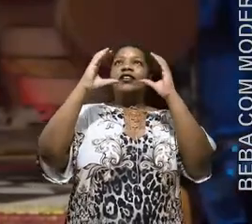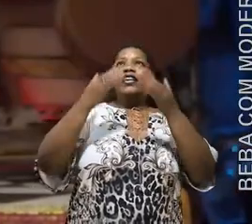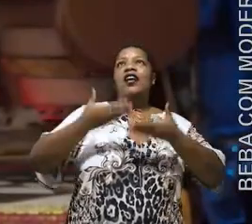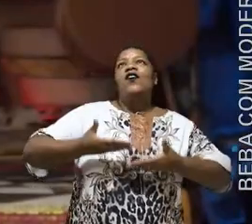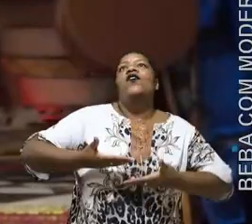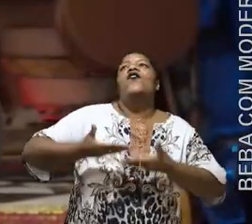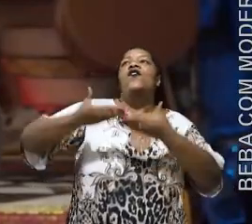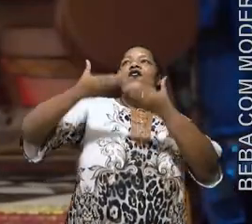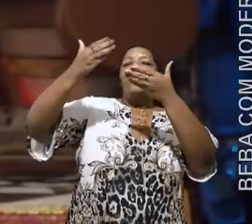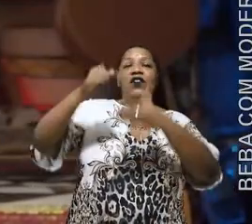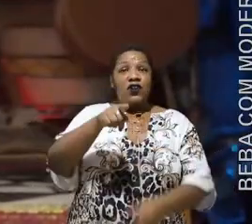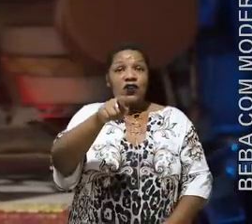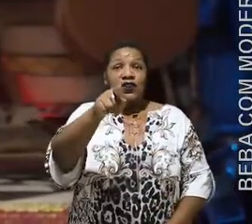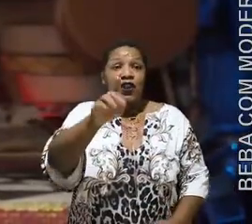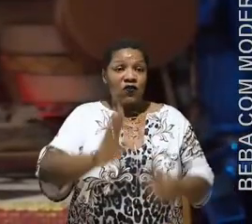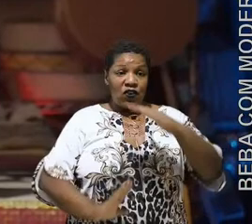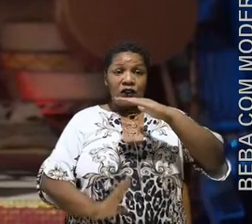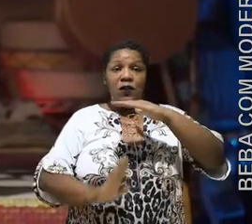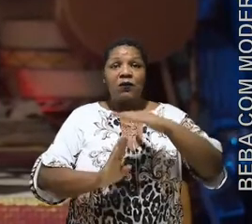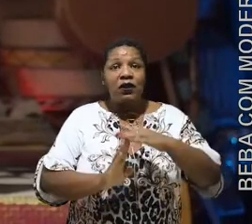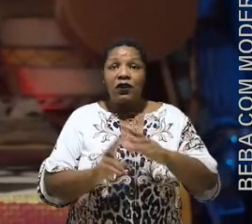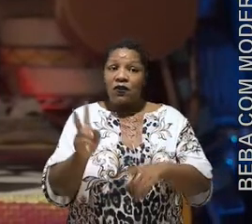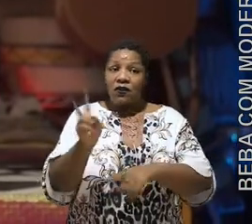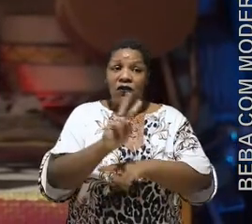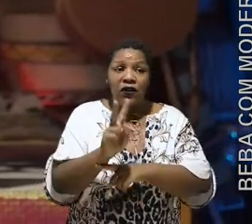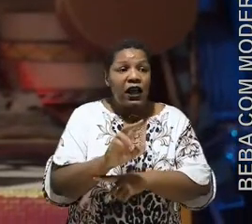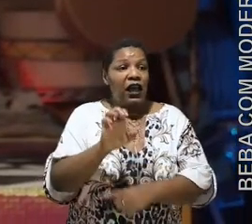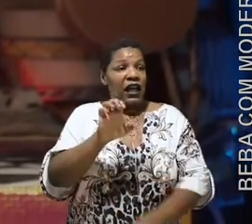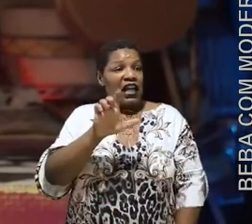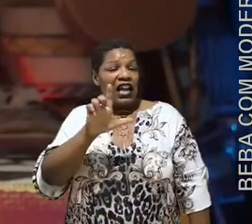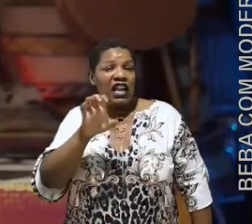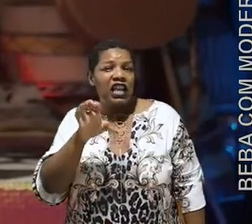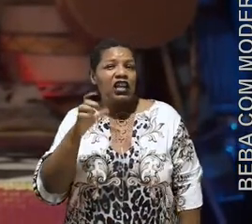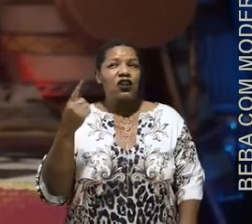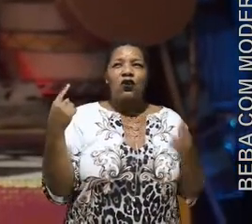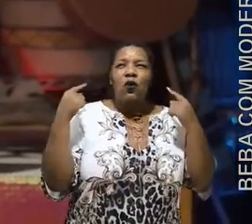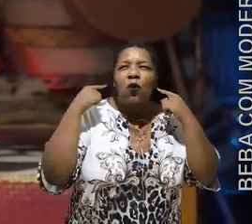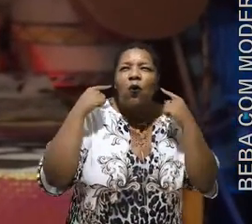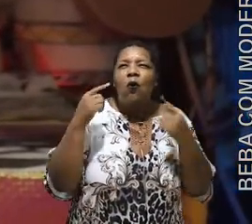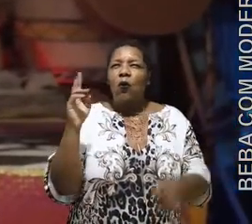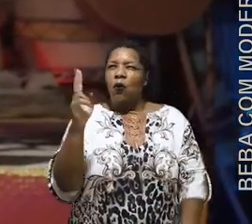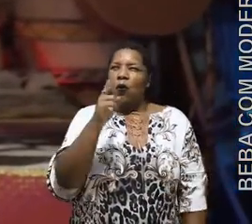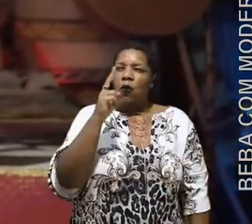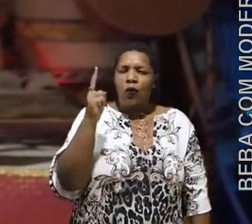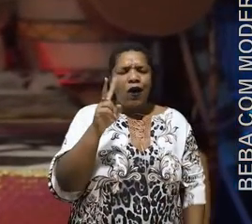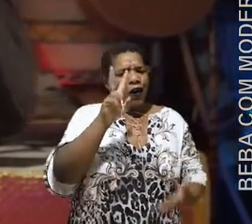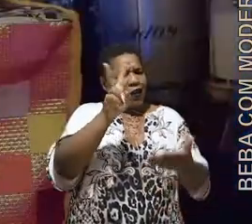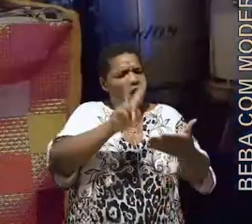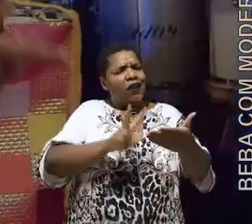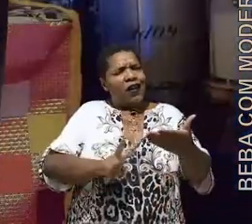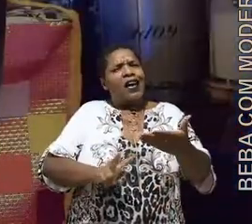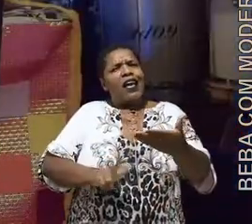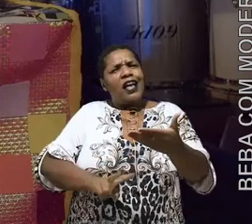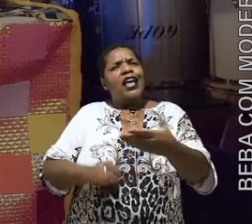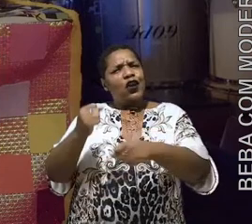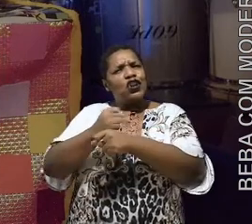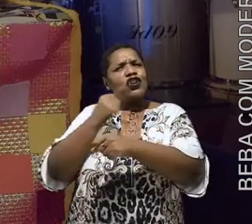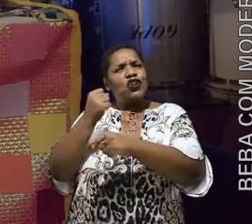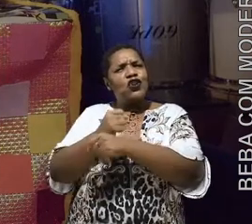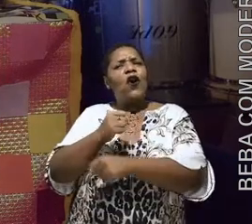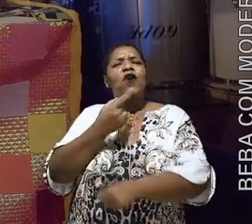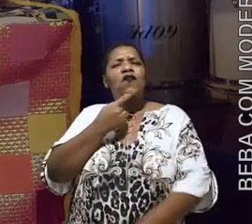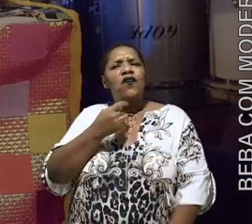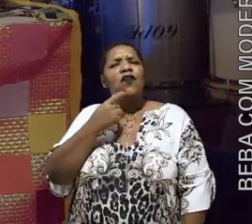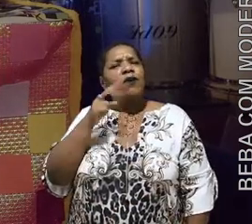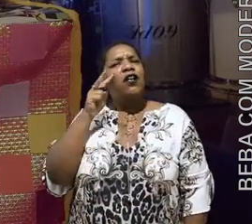séria se o seu convite e o seu do seu console de verifique Elite mão no pé da orelha da labirintite vem do mundo